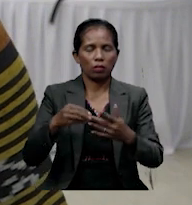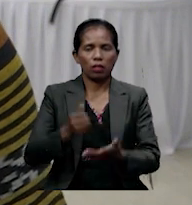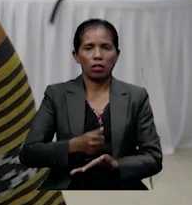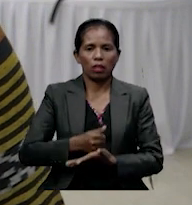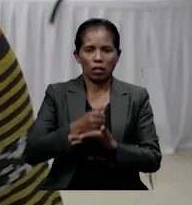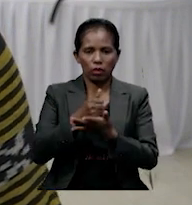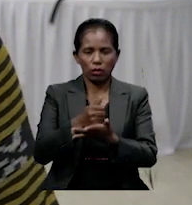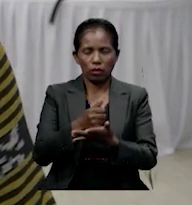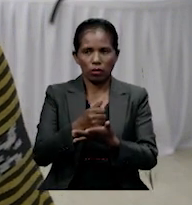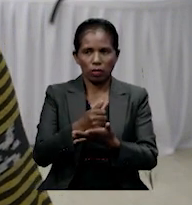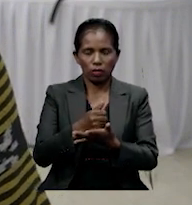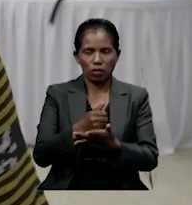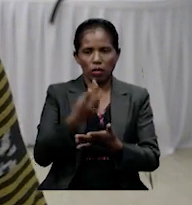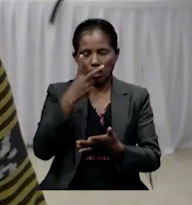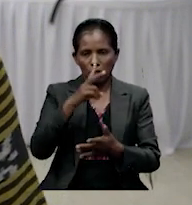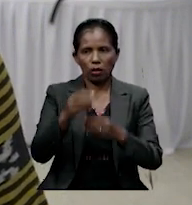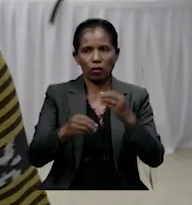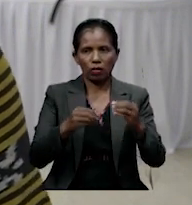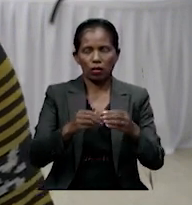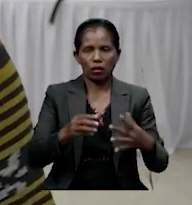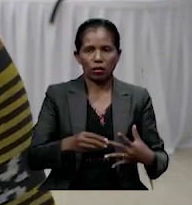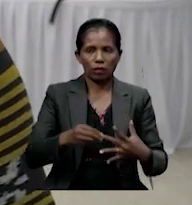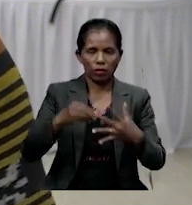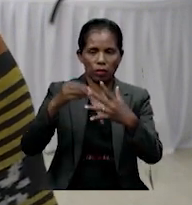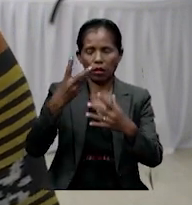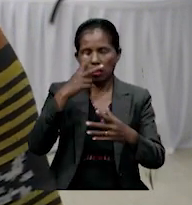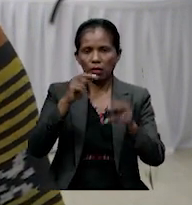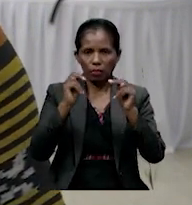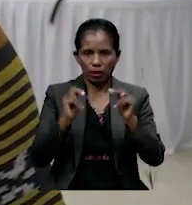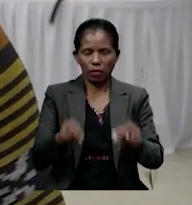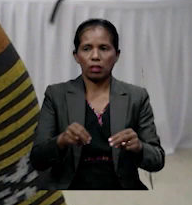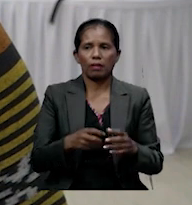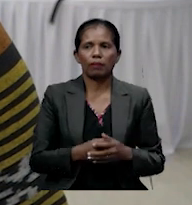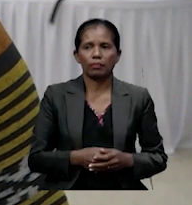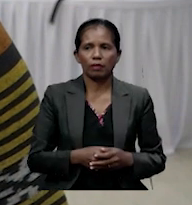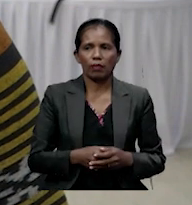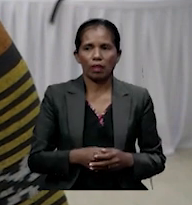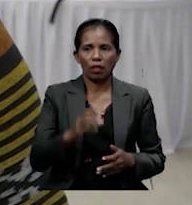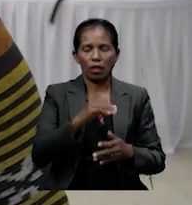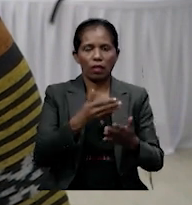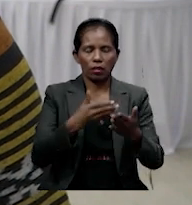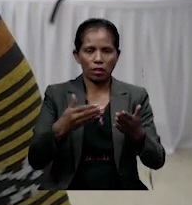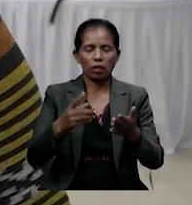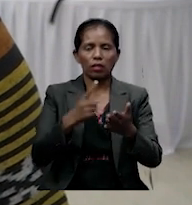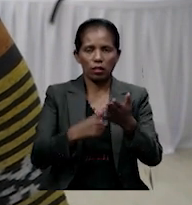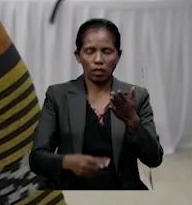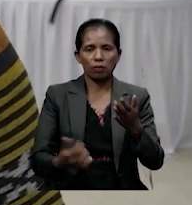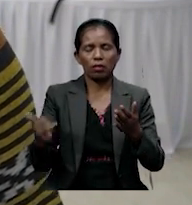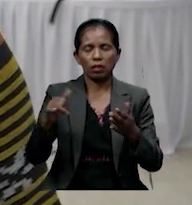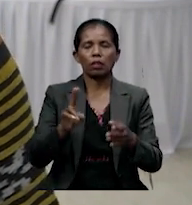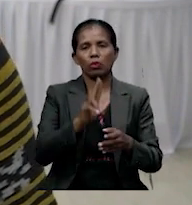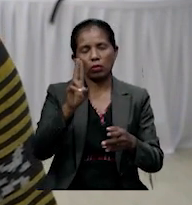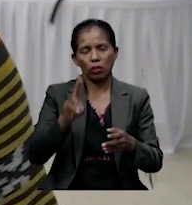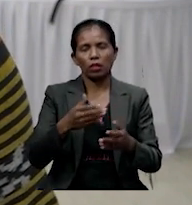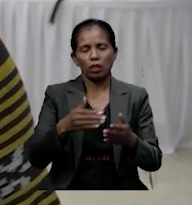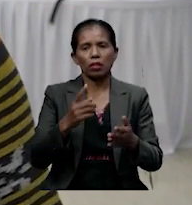apoios diagnóstico, a nessa especialista era minha precisa meios diagnóstico saída magneto usa, equipamento saída